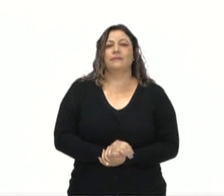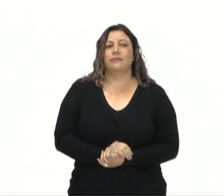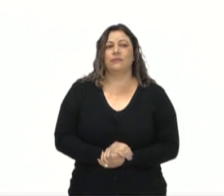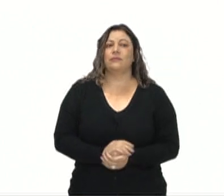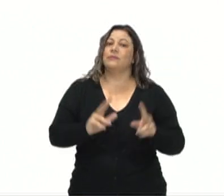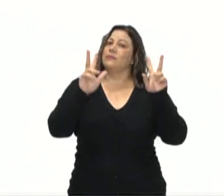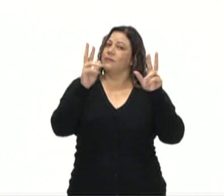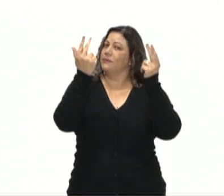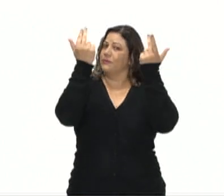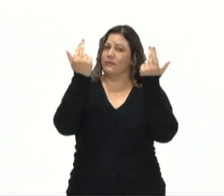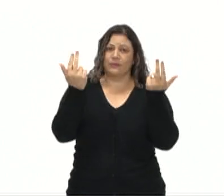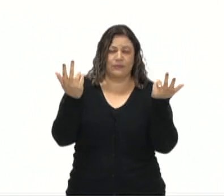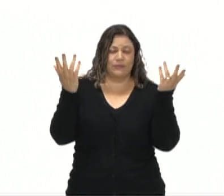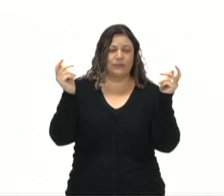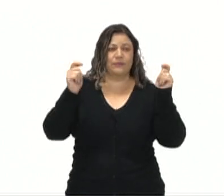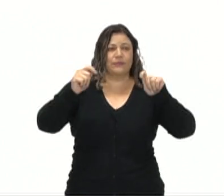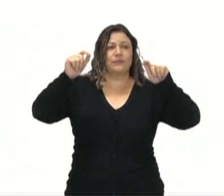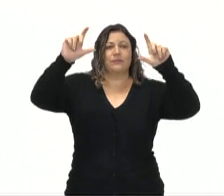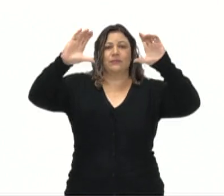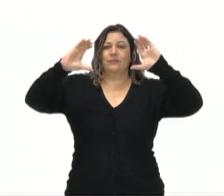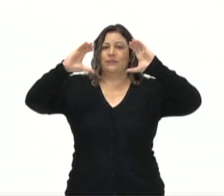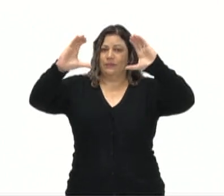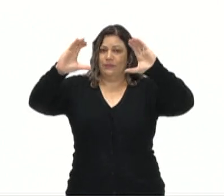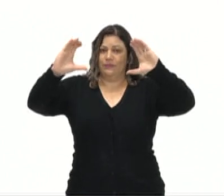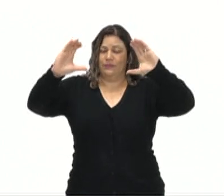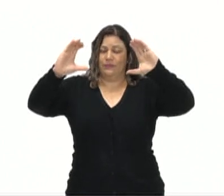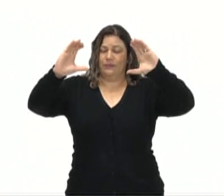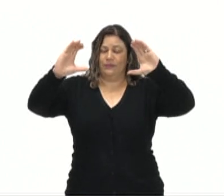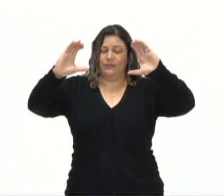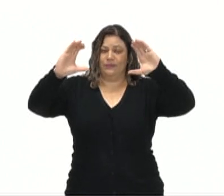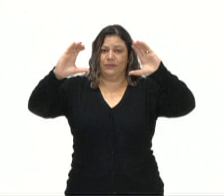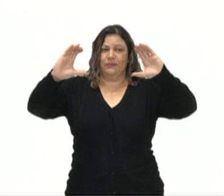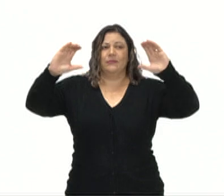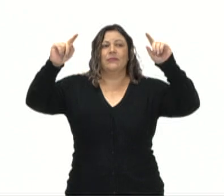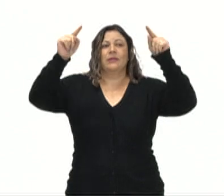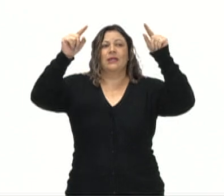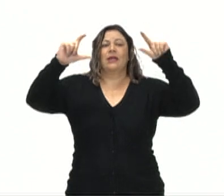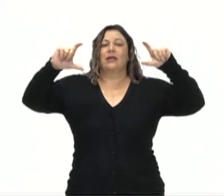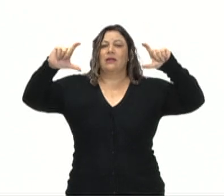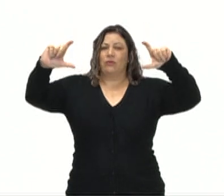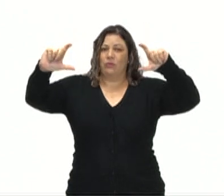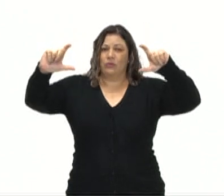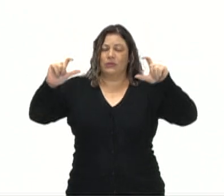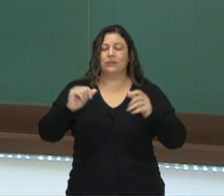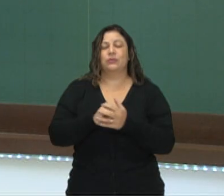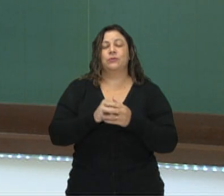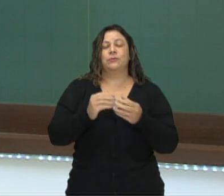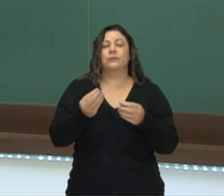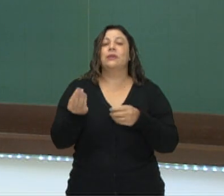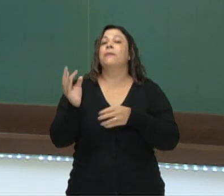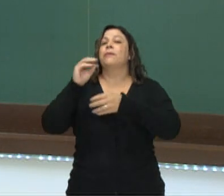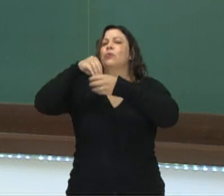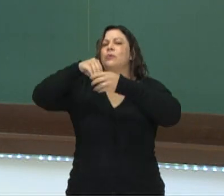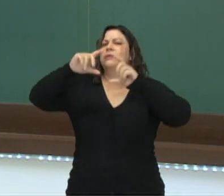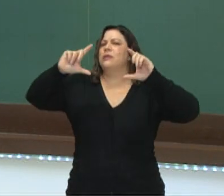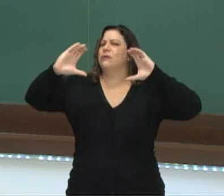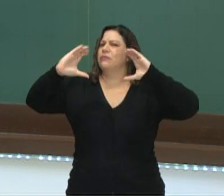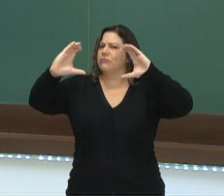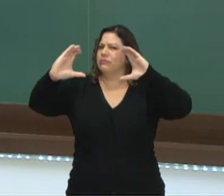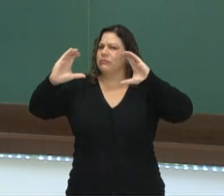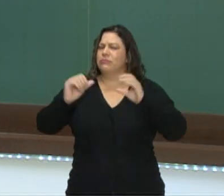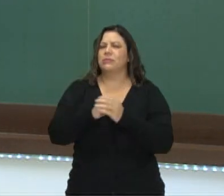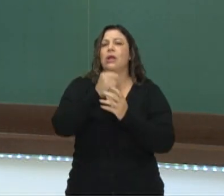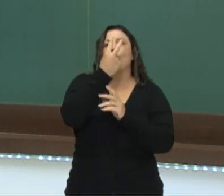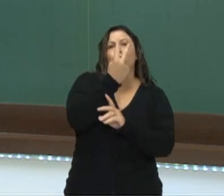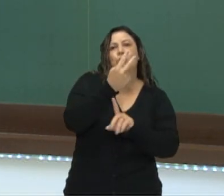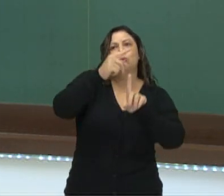uma vez, temos parênteses e colchetes. Então, primeiramente, o que está dentro dos parênteses, 2 mais 1,